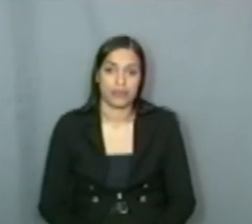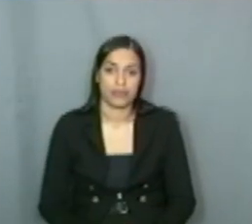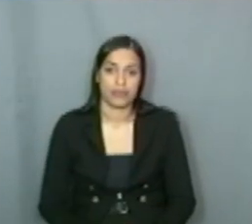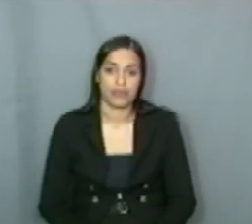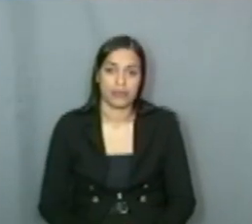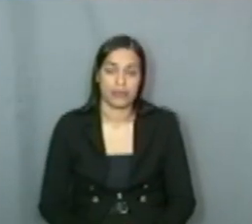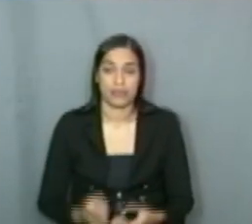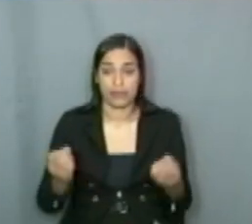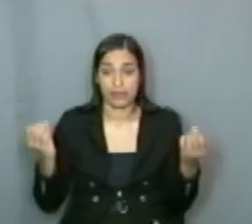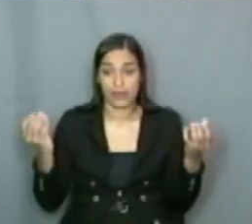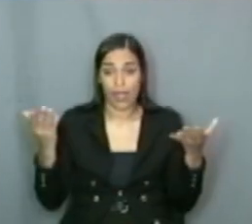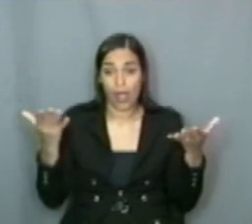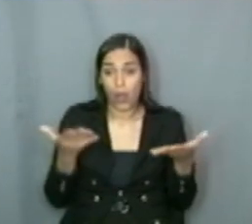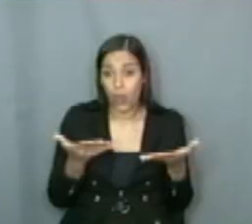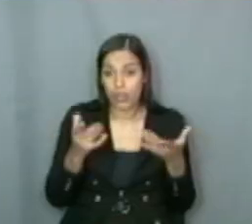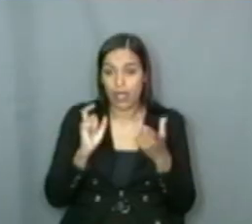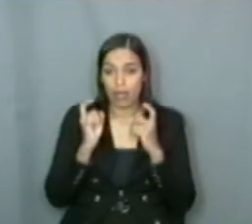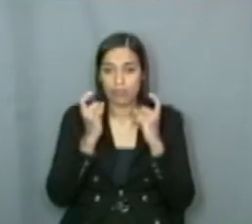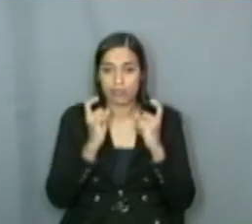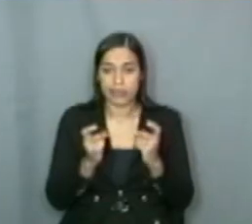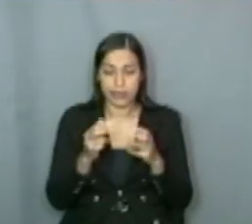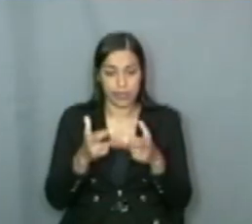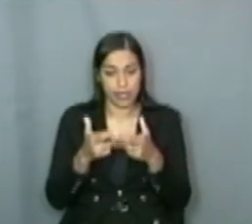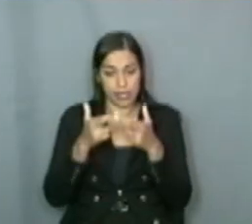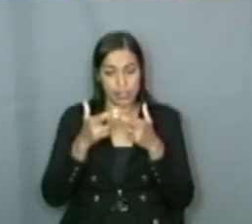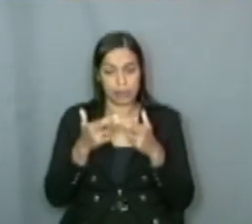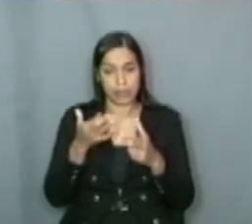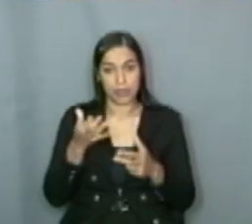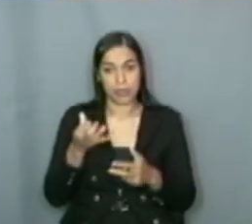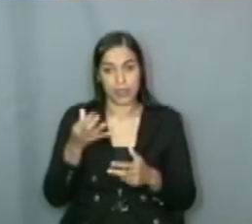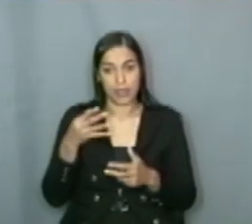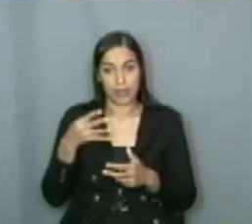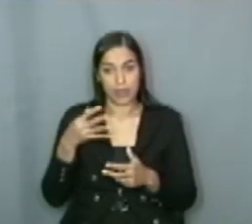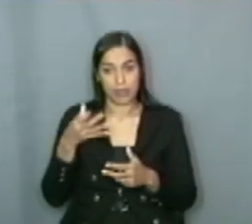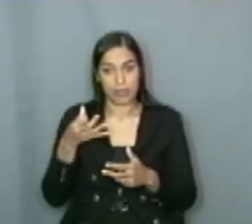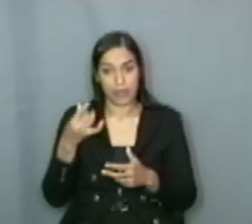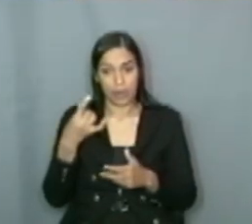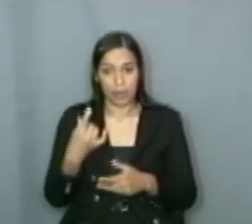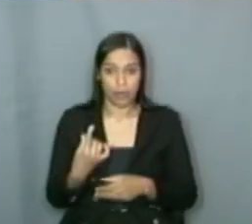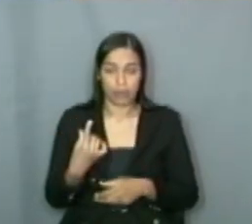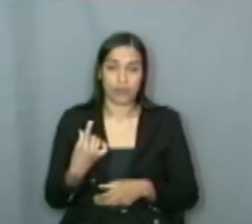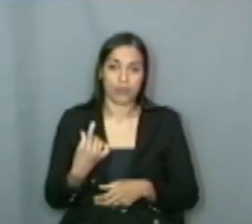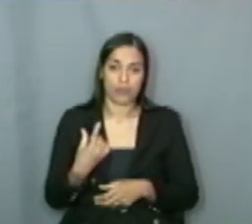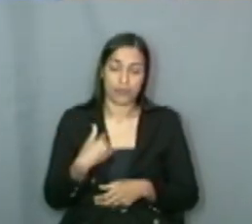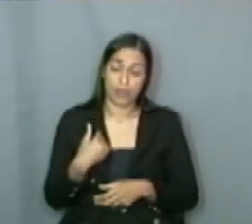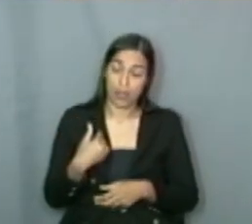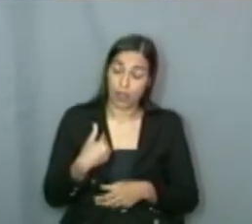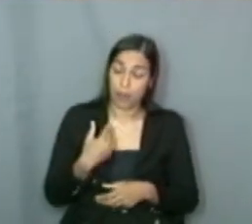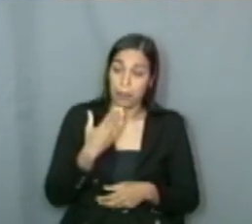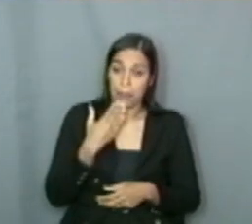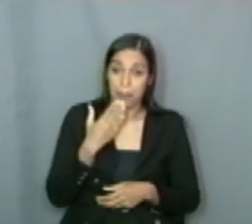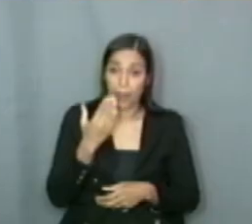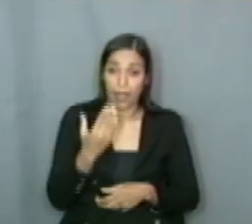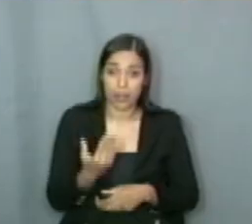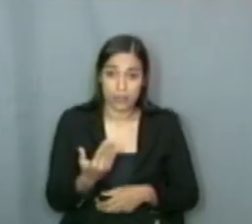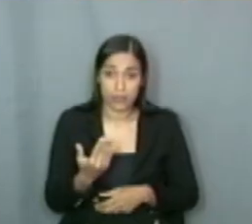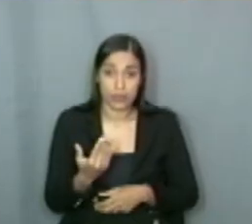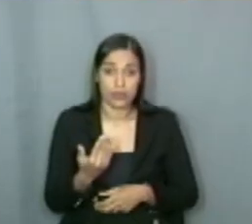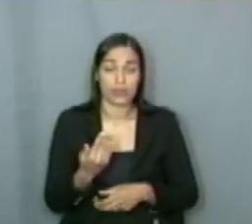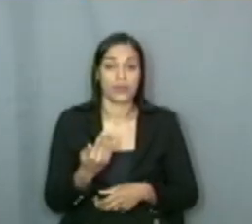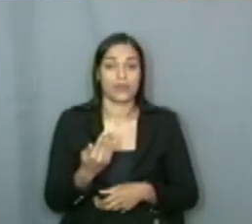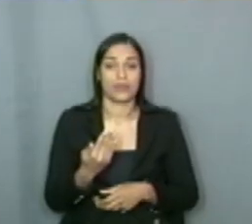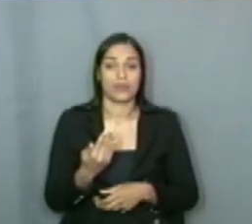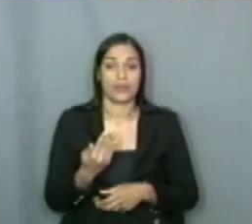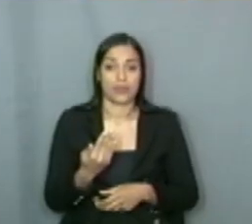Eu vou agora para a discussão do requerimento 6461, em que eu faço um apelo,